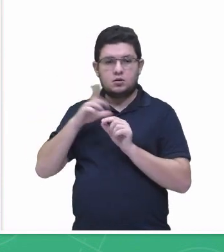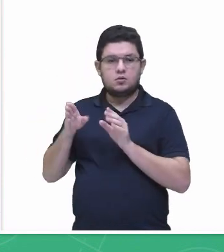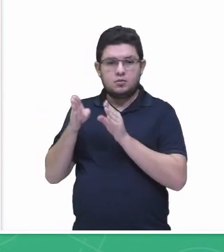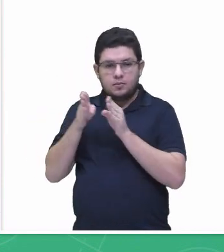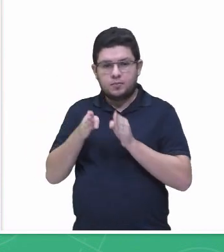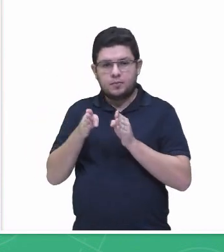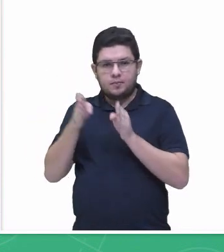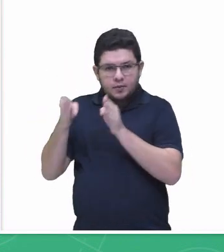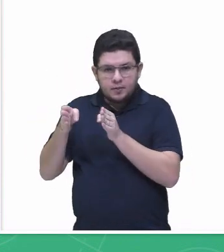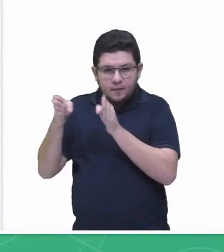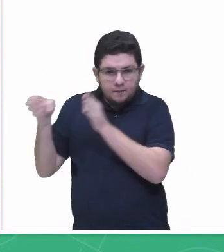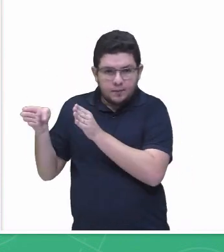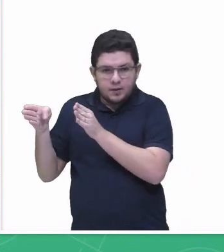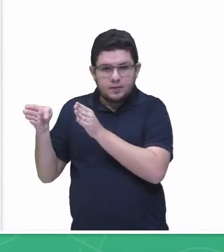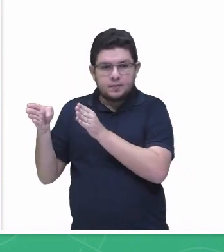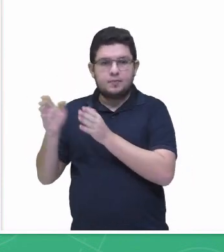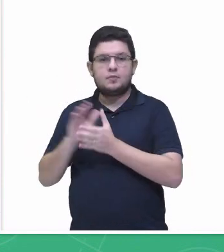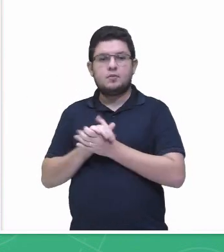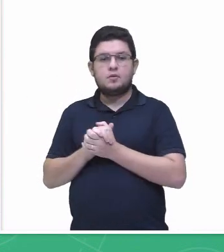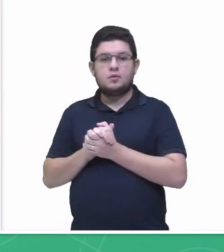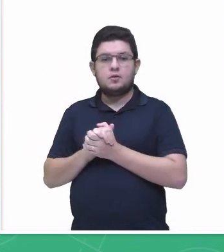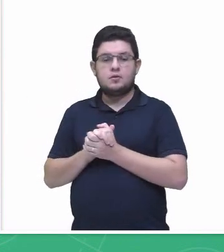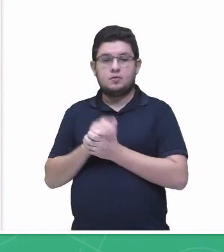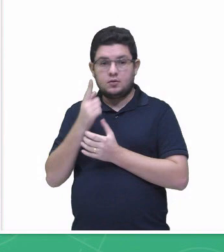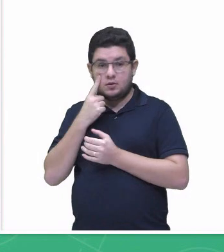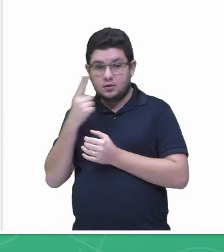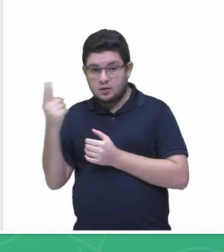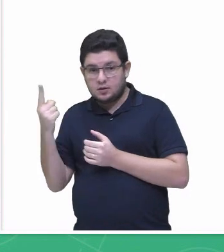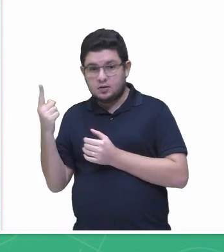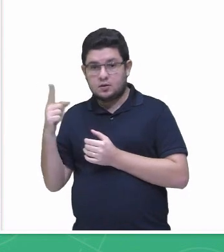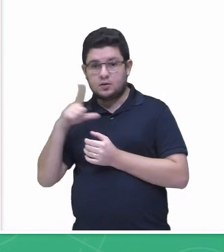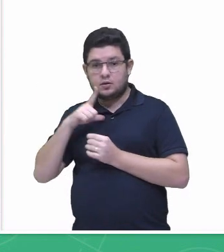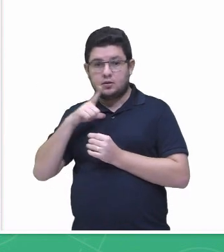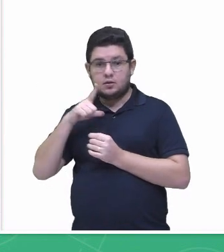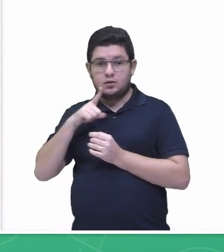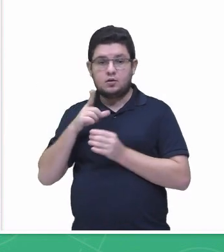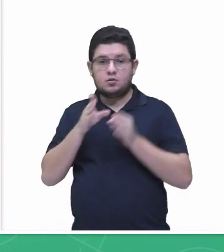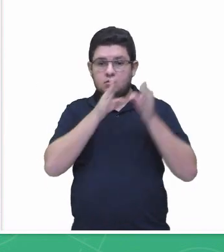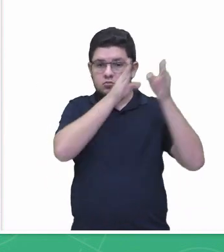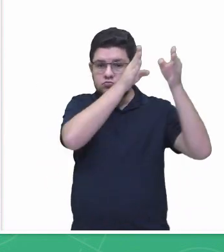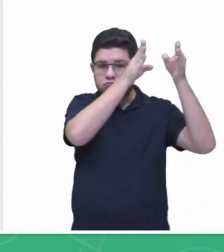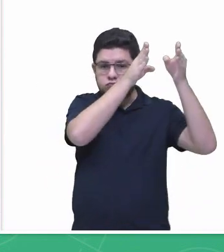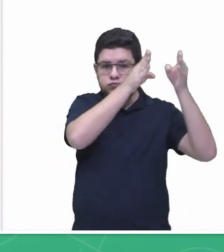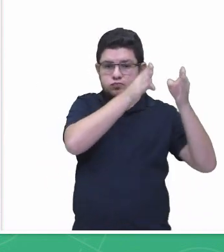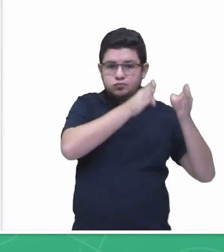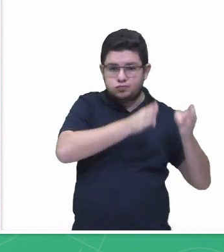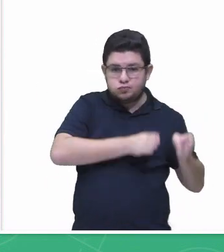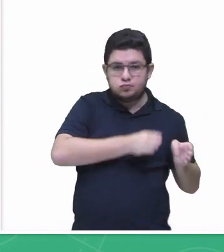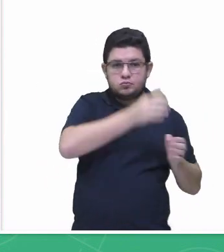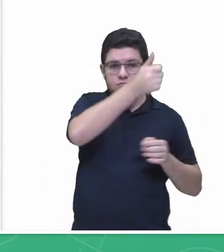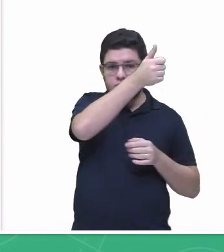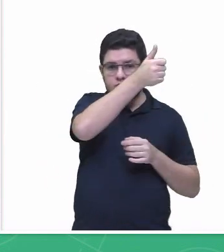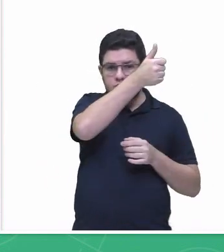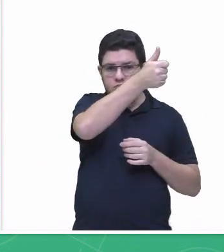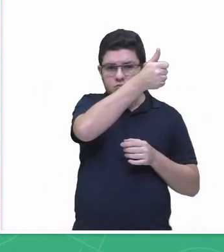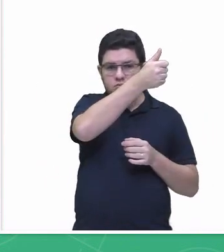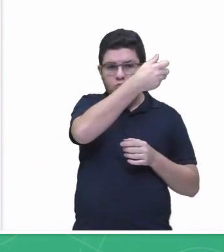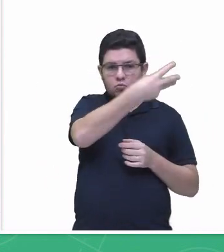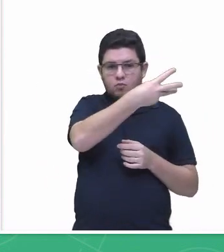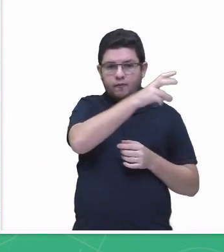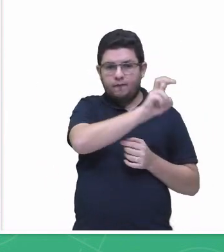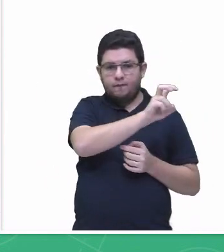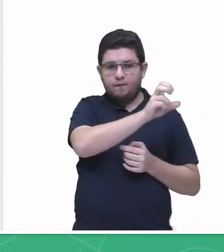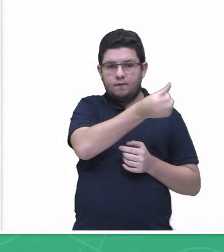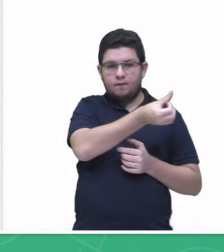Reparem que aqui à nossa direita, eu coloquei os 6 algarismos em ordem. O que vai acontecer então? Eu vou escolher,